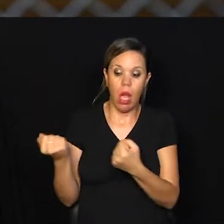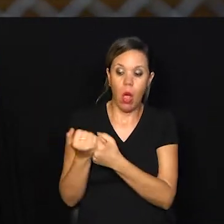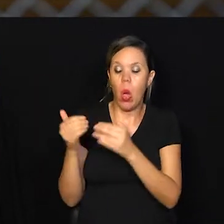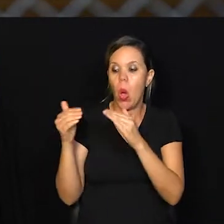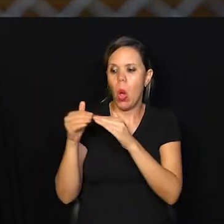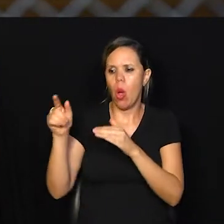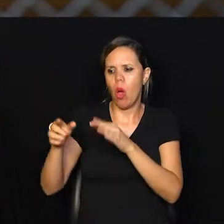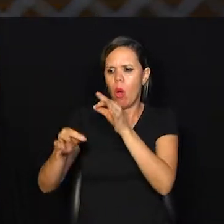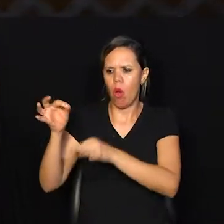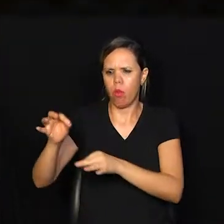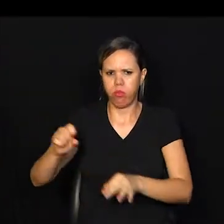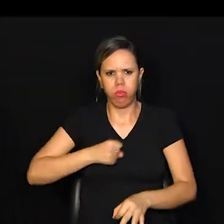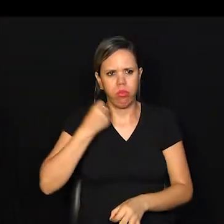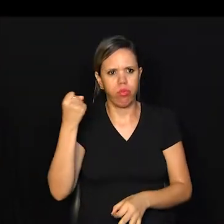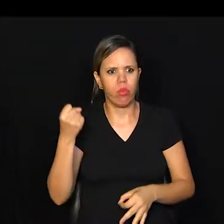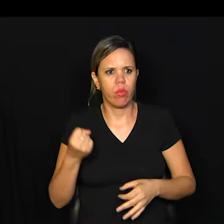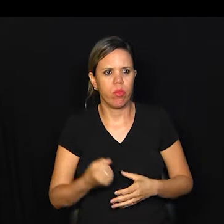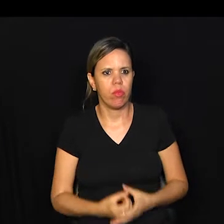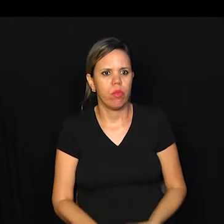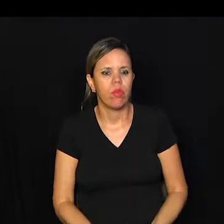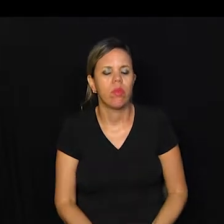sim me causou muita revolta.